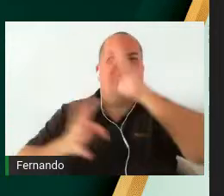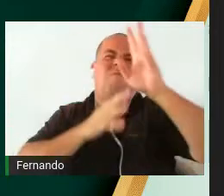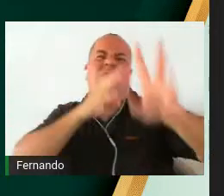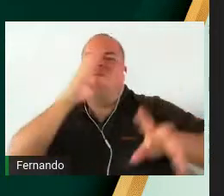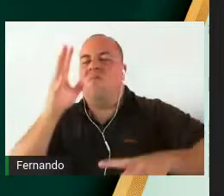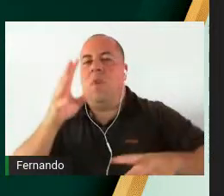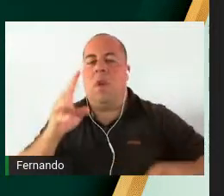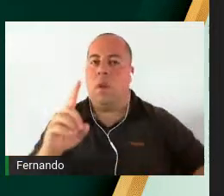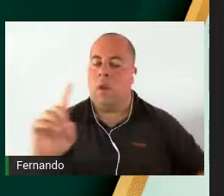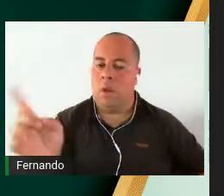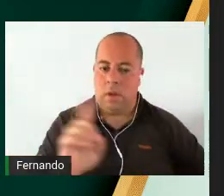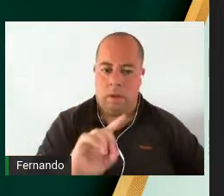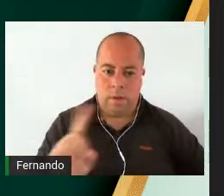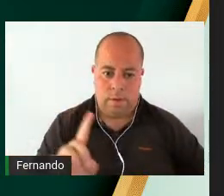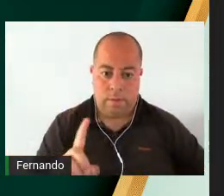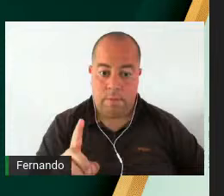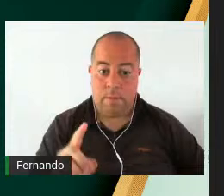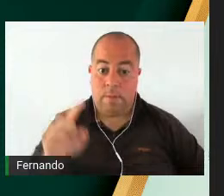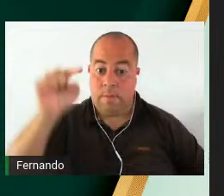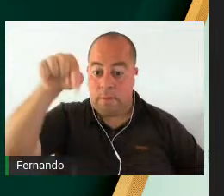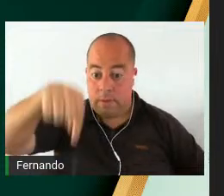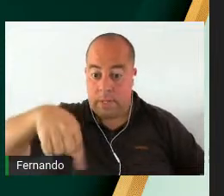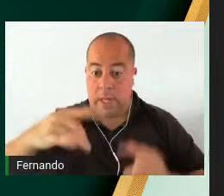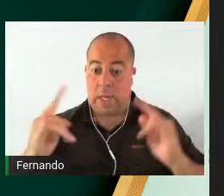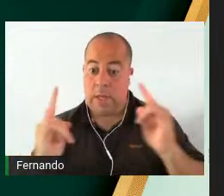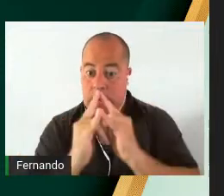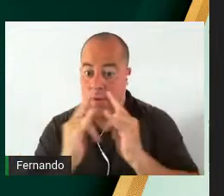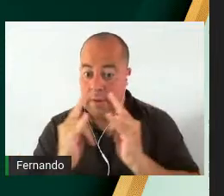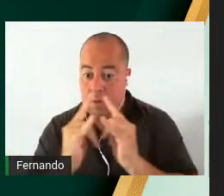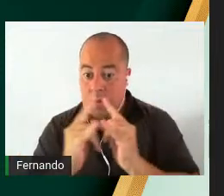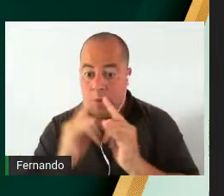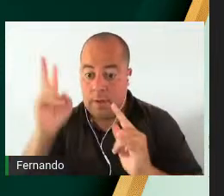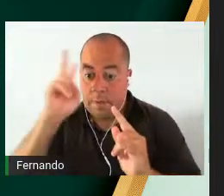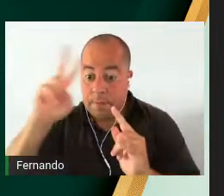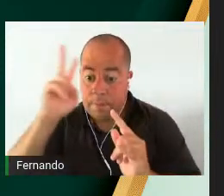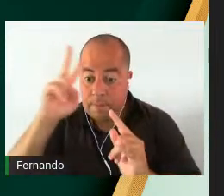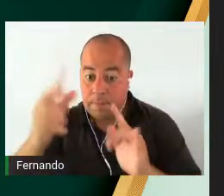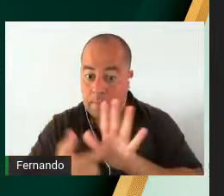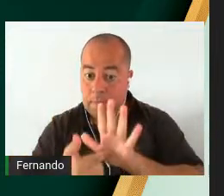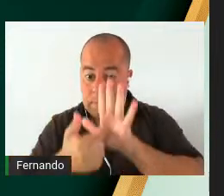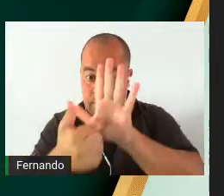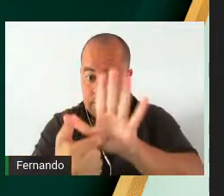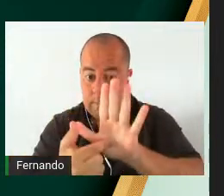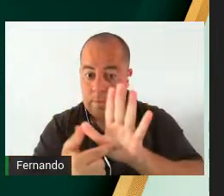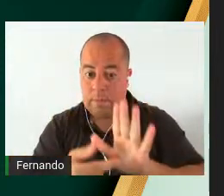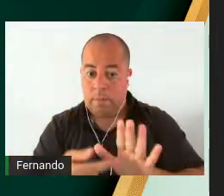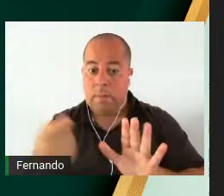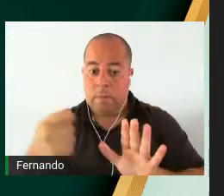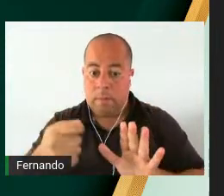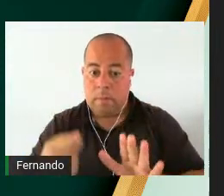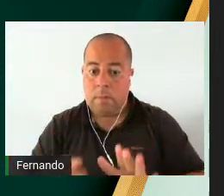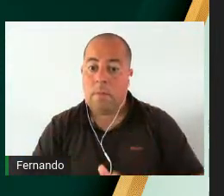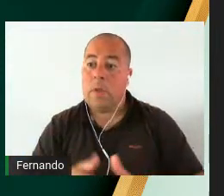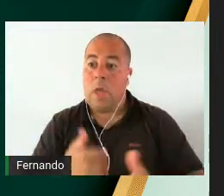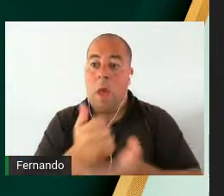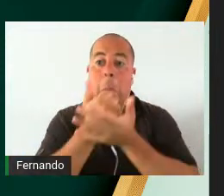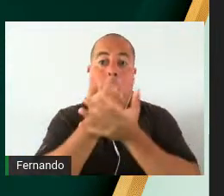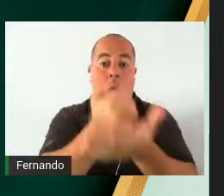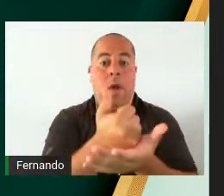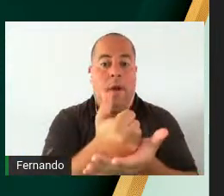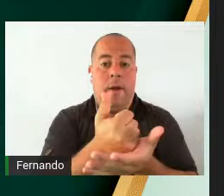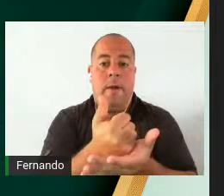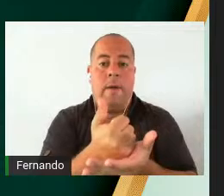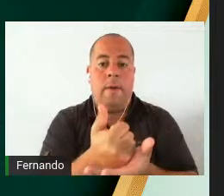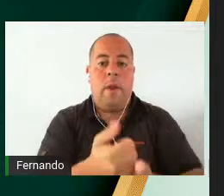posição. E essa instituição deve lembrar-se disso. Deve ter um lado na história, se